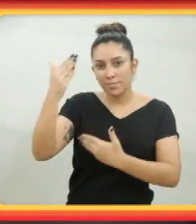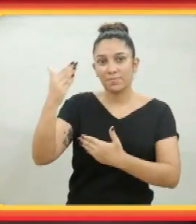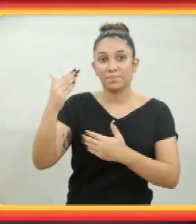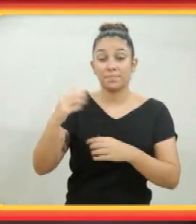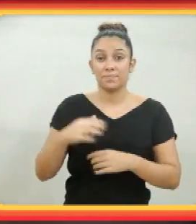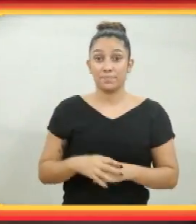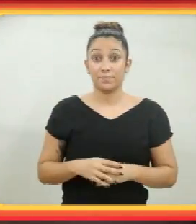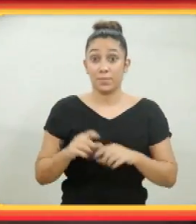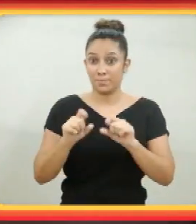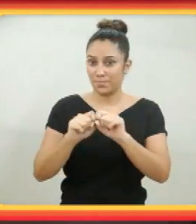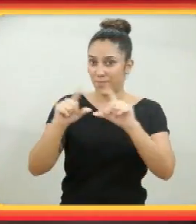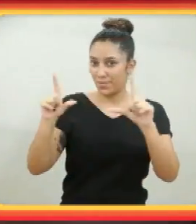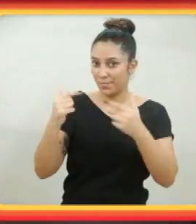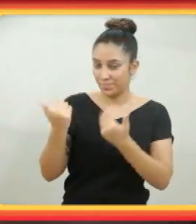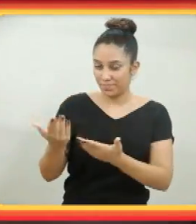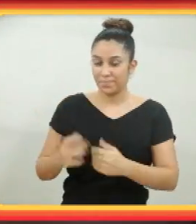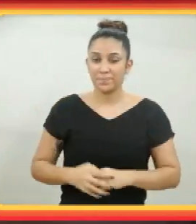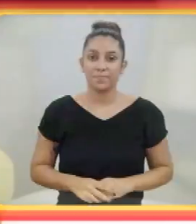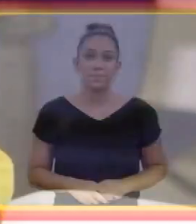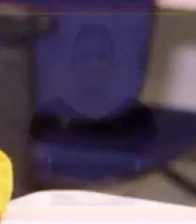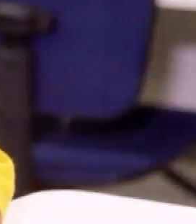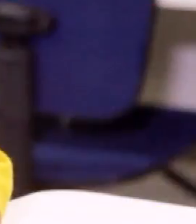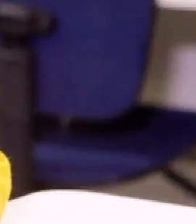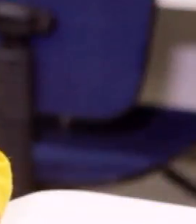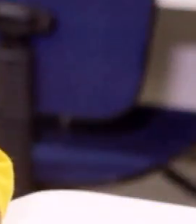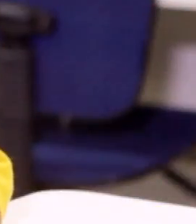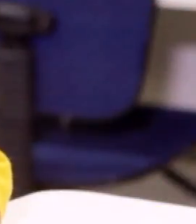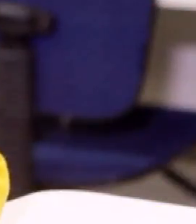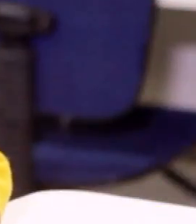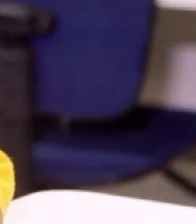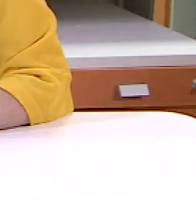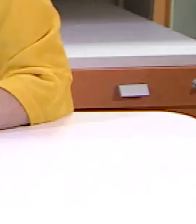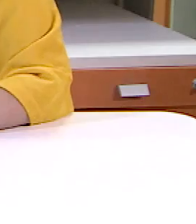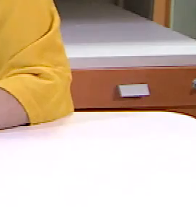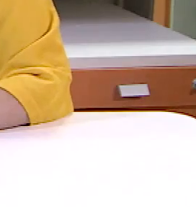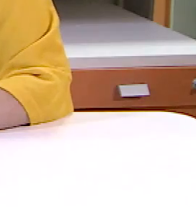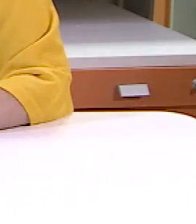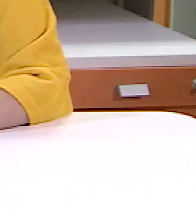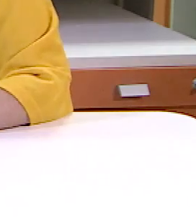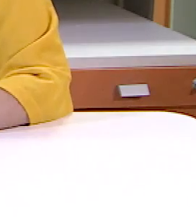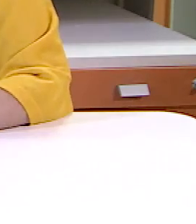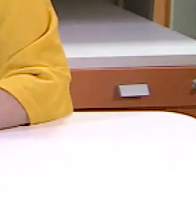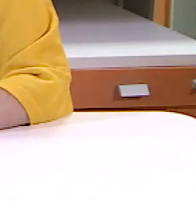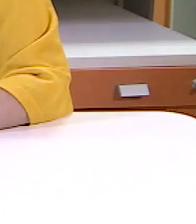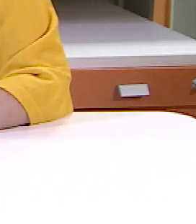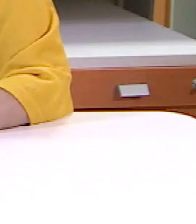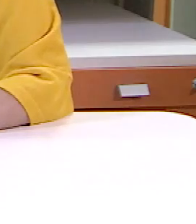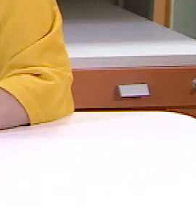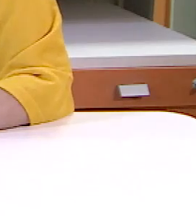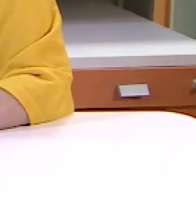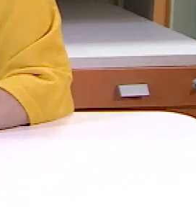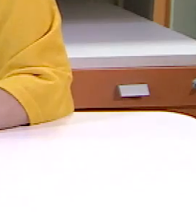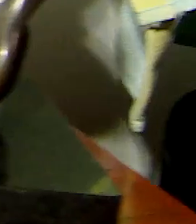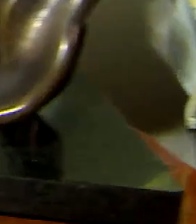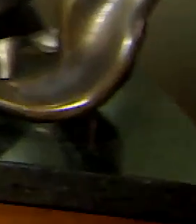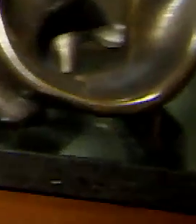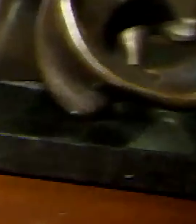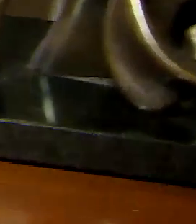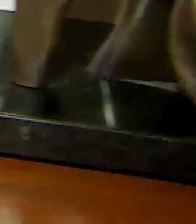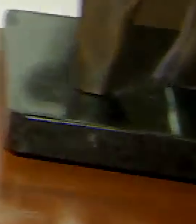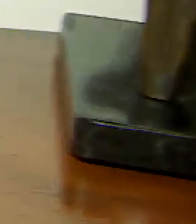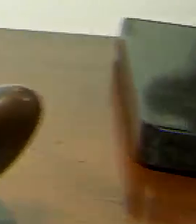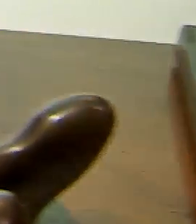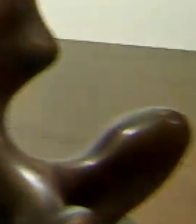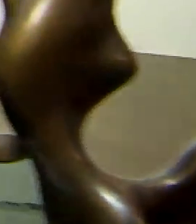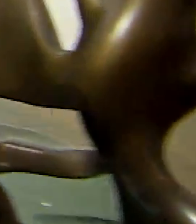a vocês. Um grande abraço para todos. É nós que agradecemos. É isso aí. Valeu, programa especial. Na bancada,